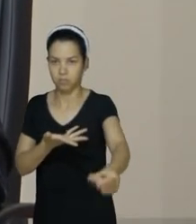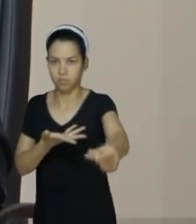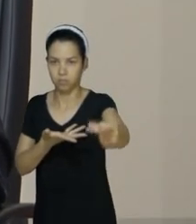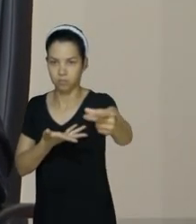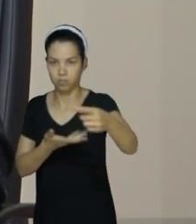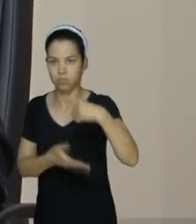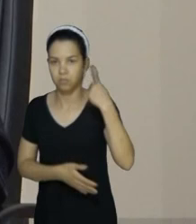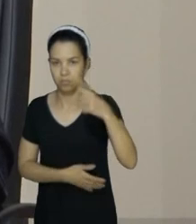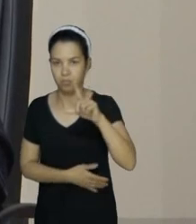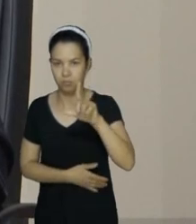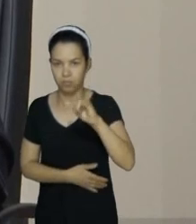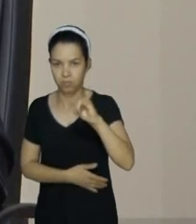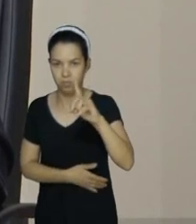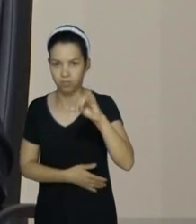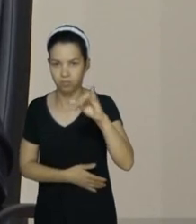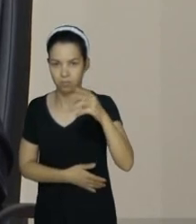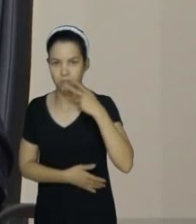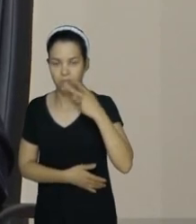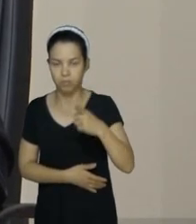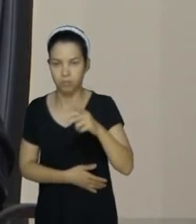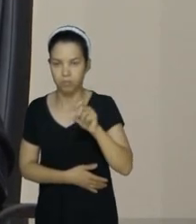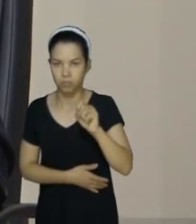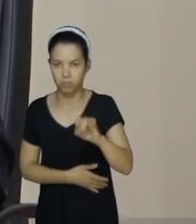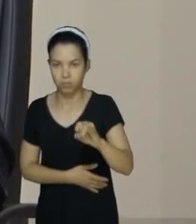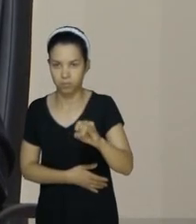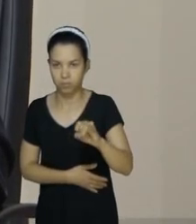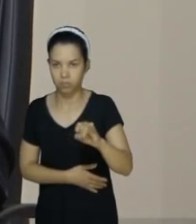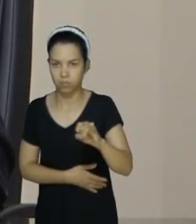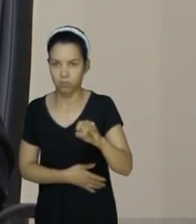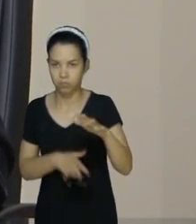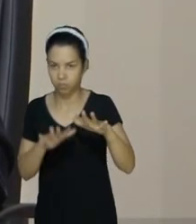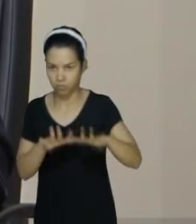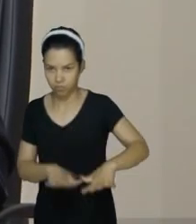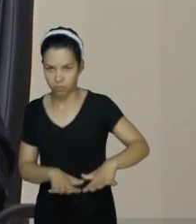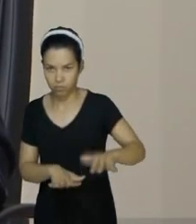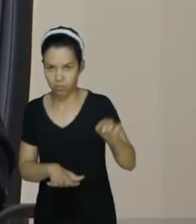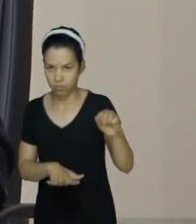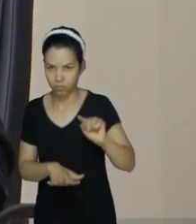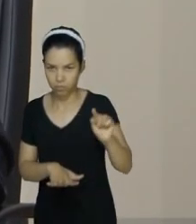deputado Lídio me falava que, olha, se não ficar aqui o definitivo,